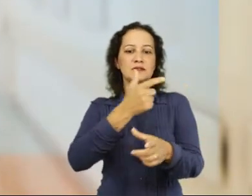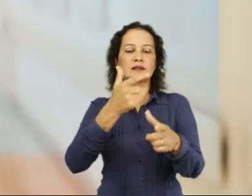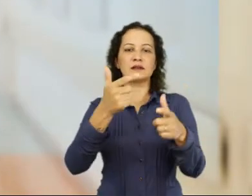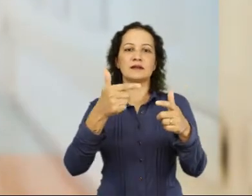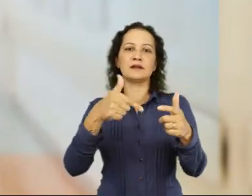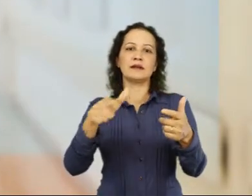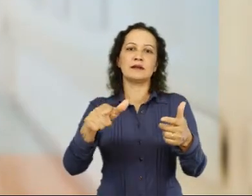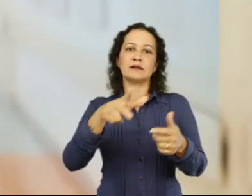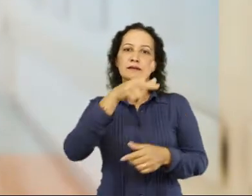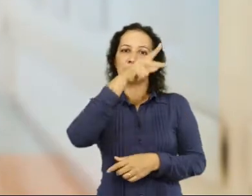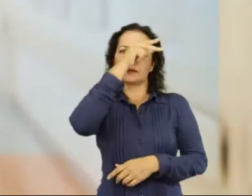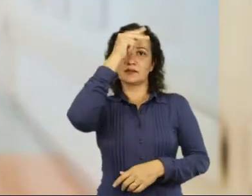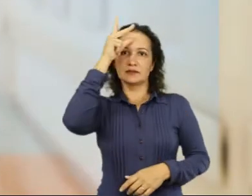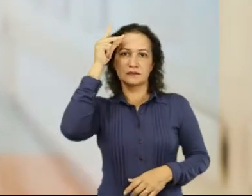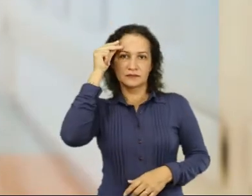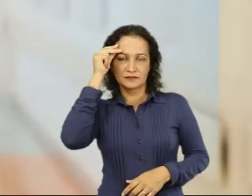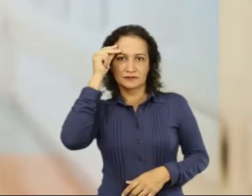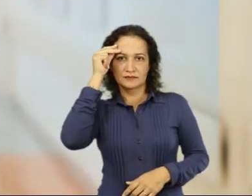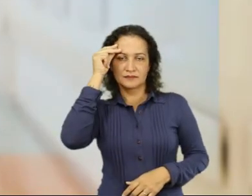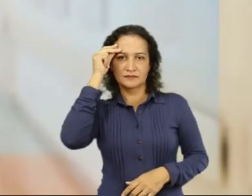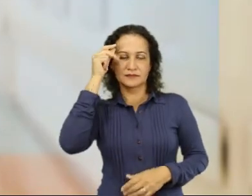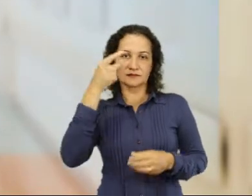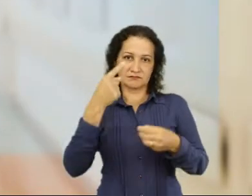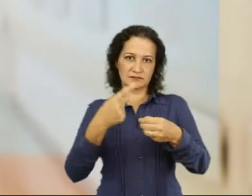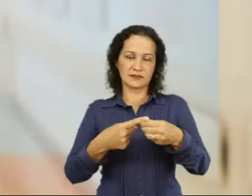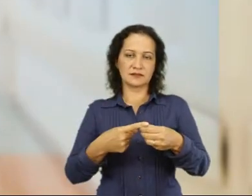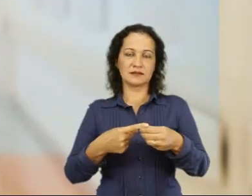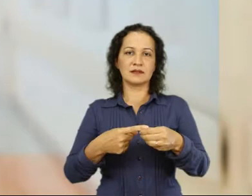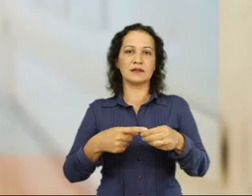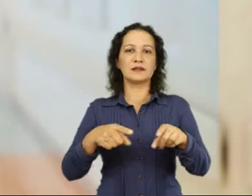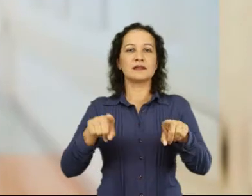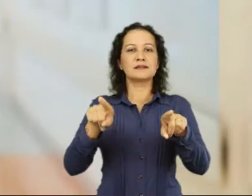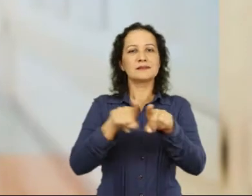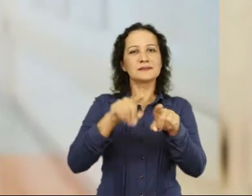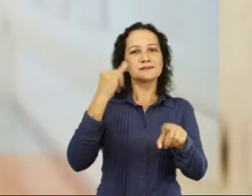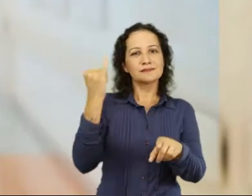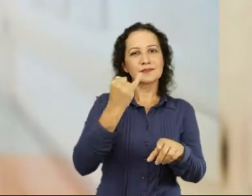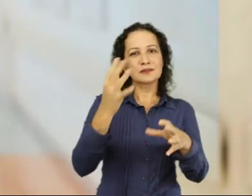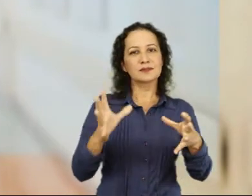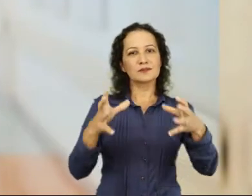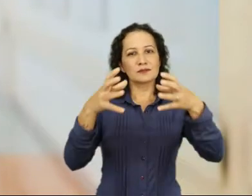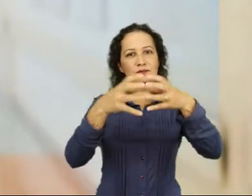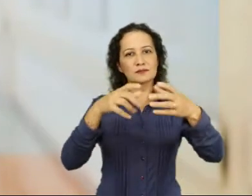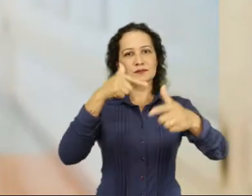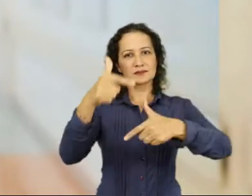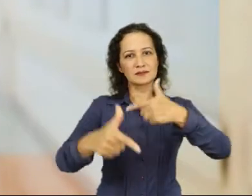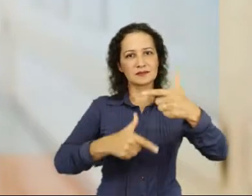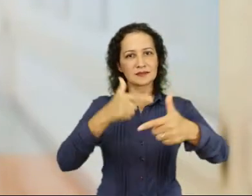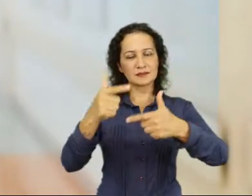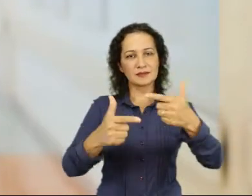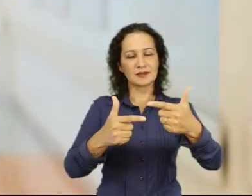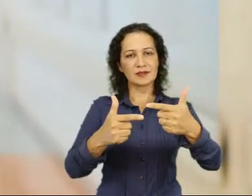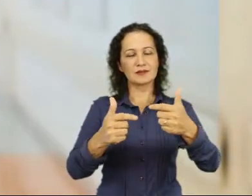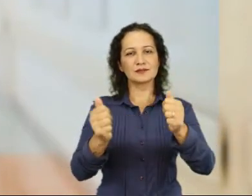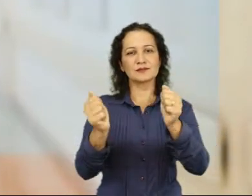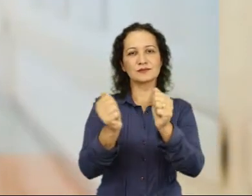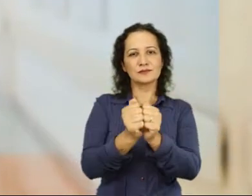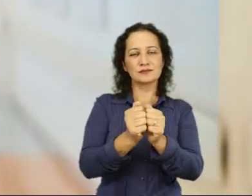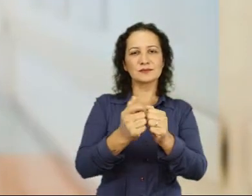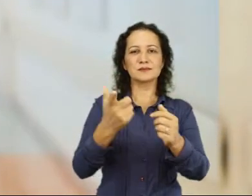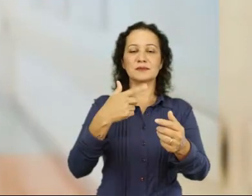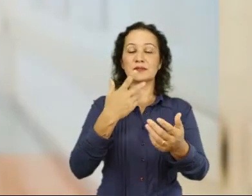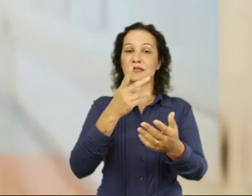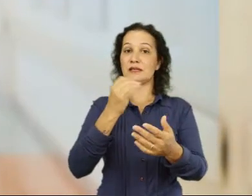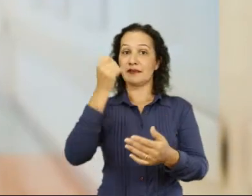municipal. É importante também que essa equipe esteja articulada com o levantamento de informações para diminuir